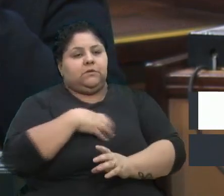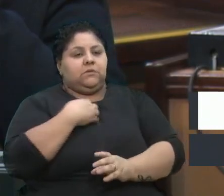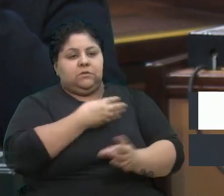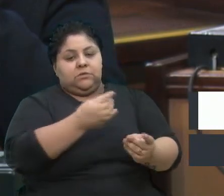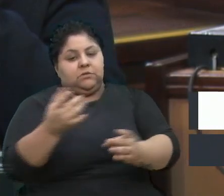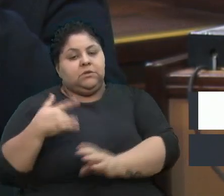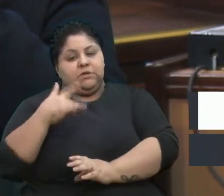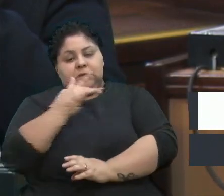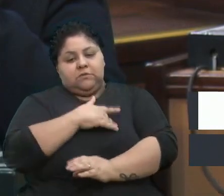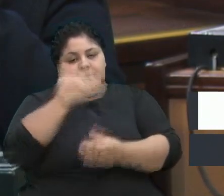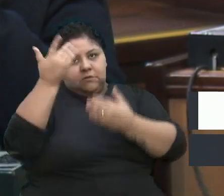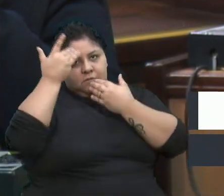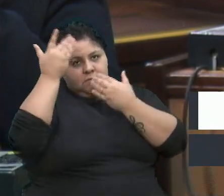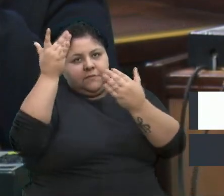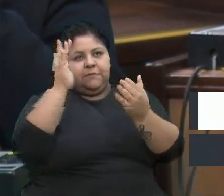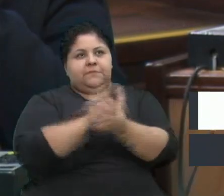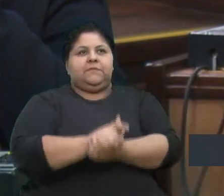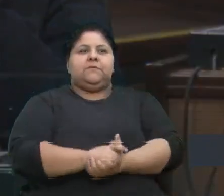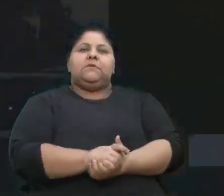senhora. Obrigado.